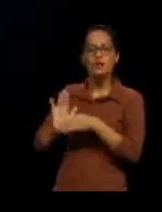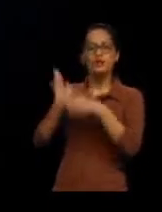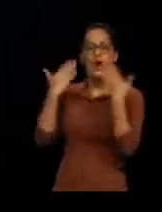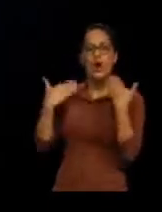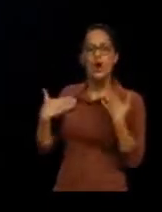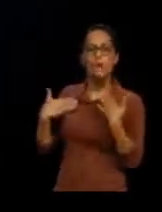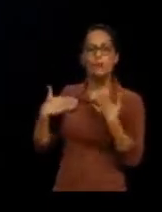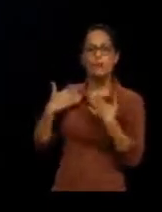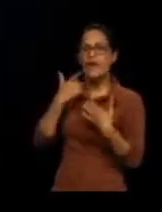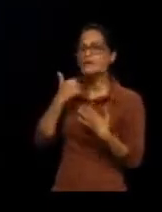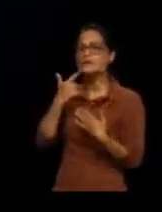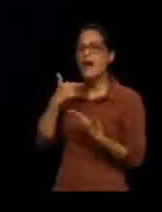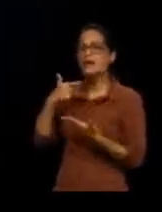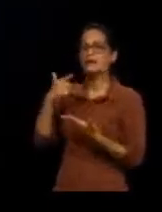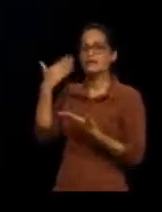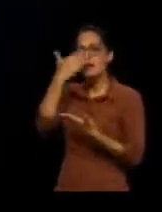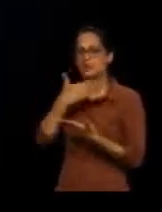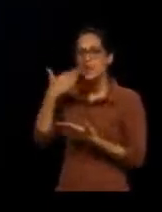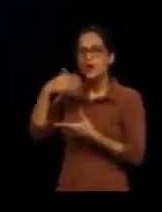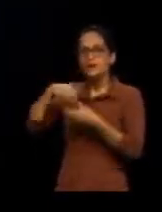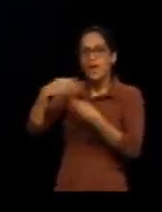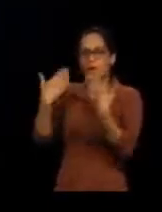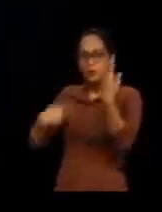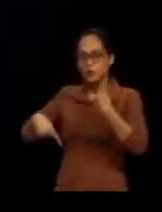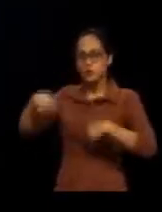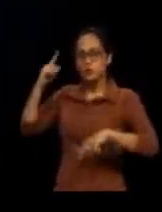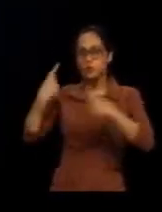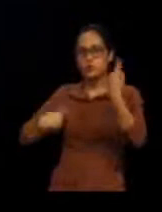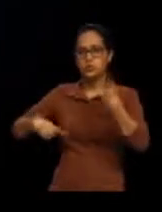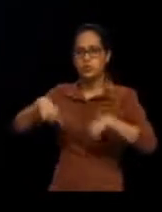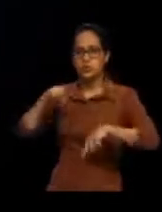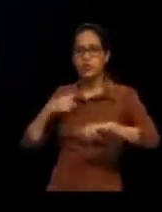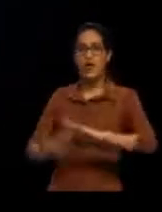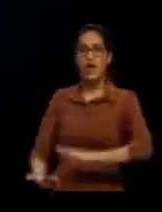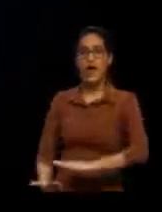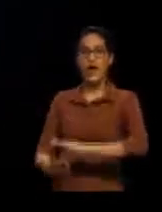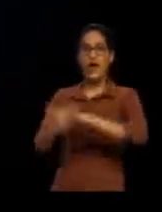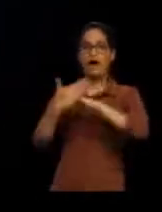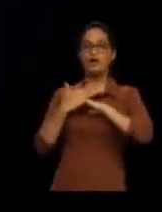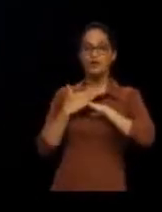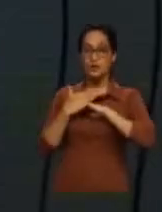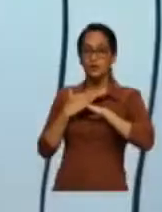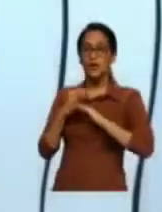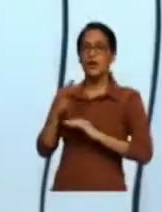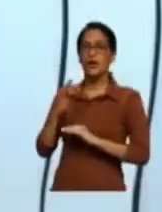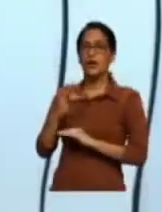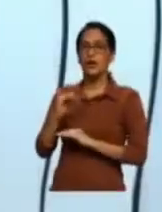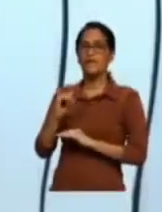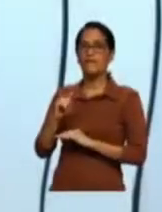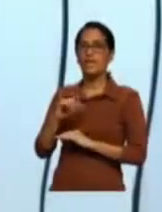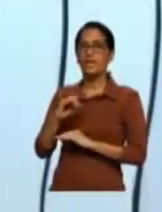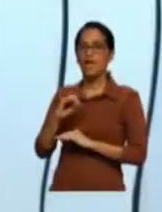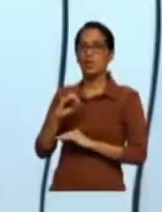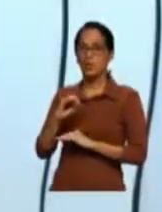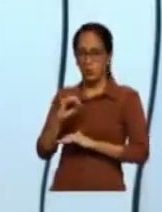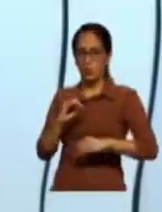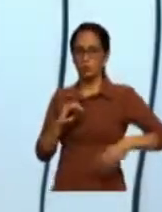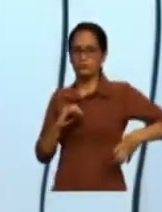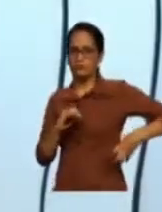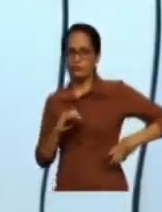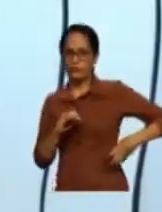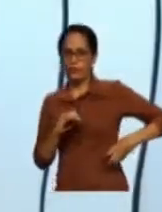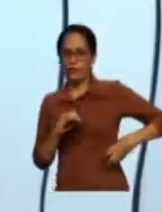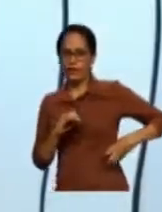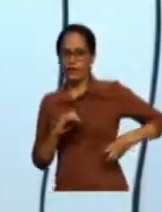isso, então, o fígado vai estimular o fígado a armazenar a glicose como glicogênio. Então, o fígado ele vai ter